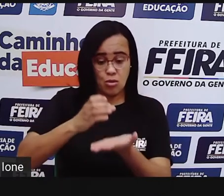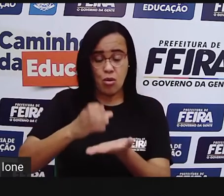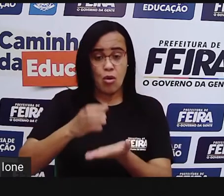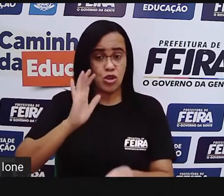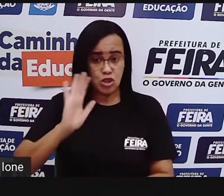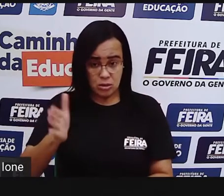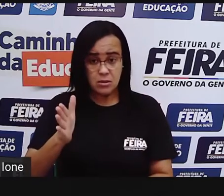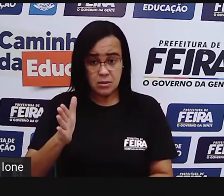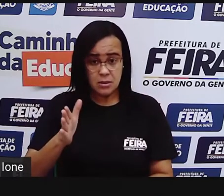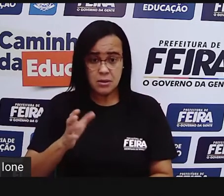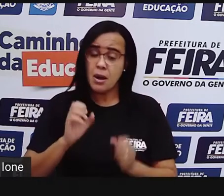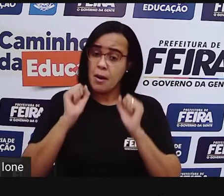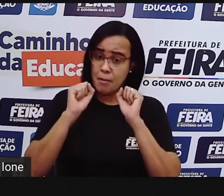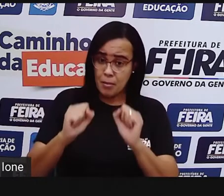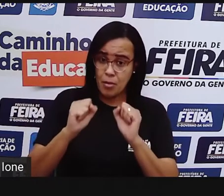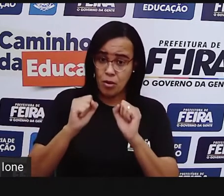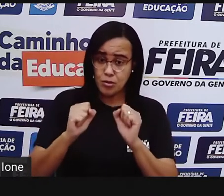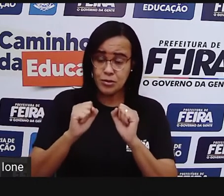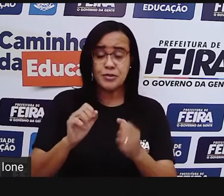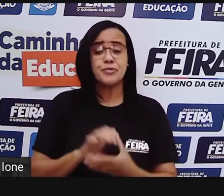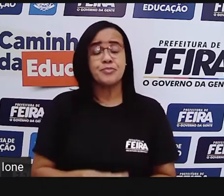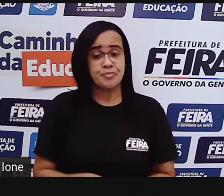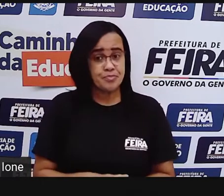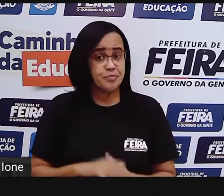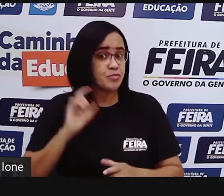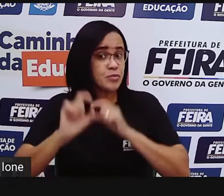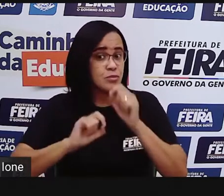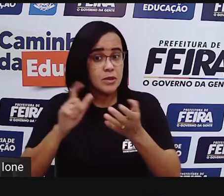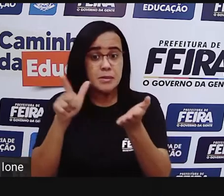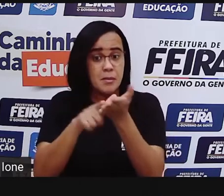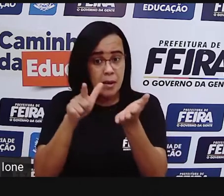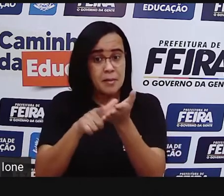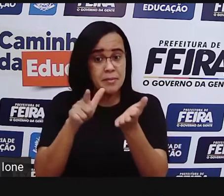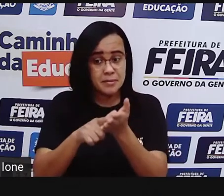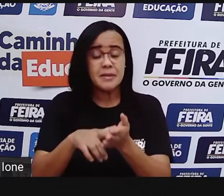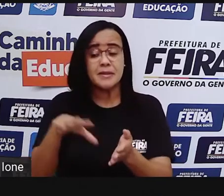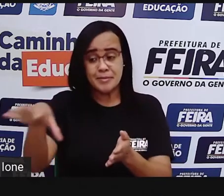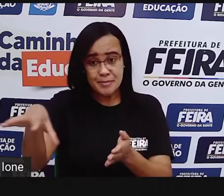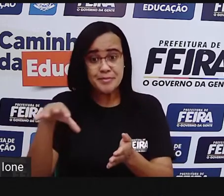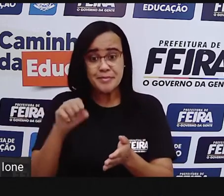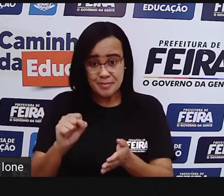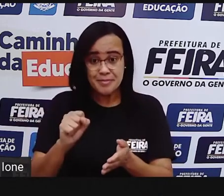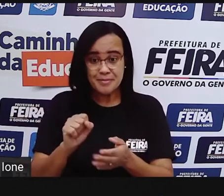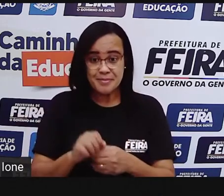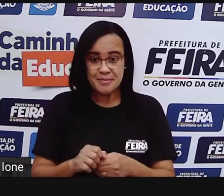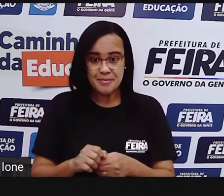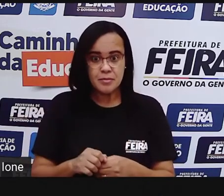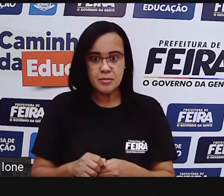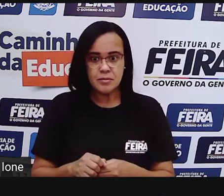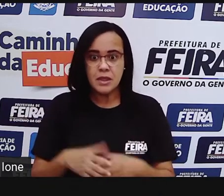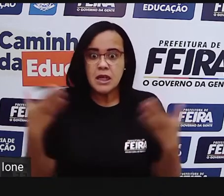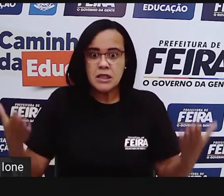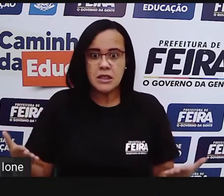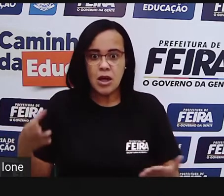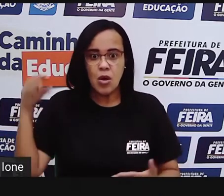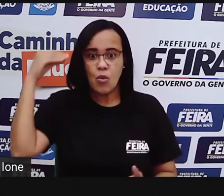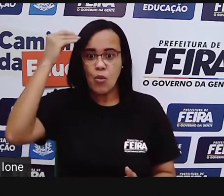uma vasilha com água, nós temos papel aqui por perto, que tal a gente aprender outra